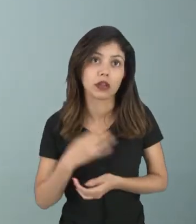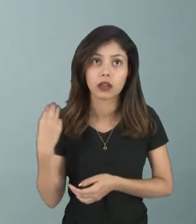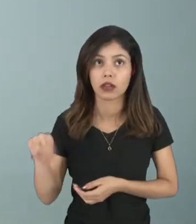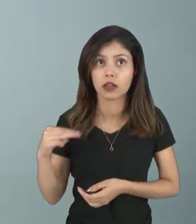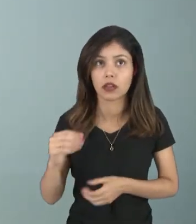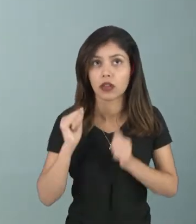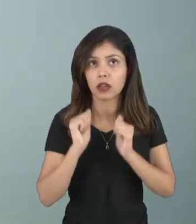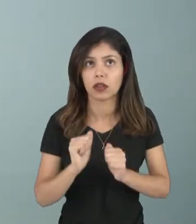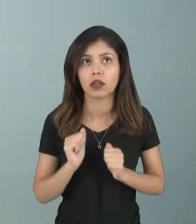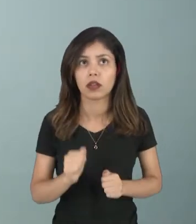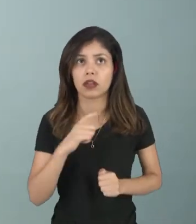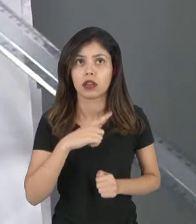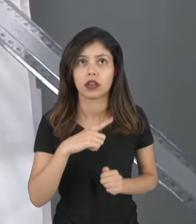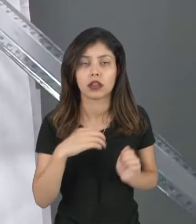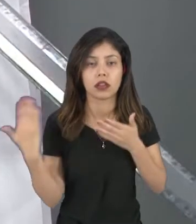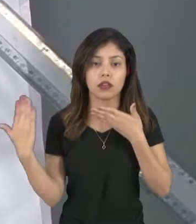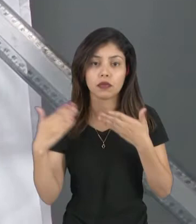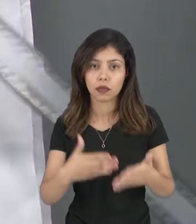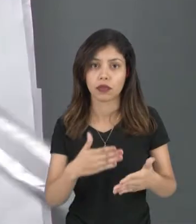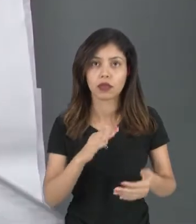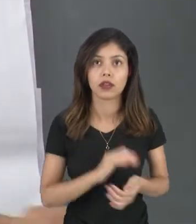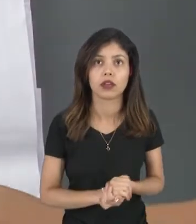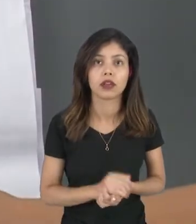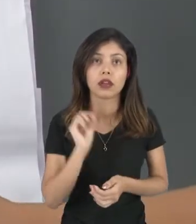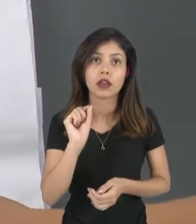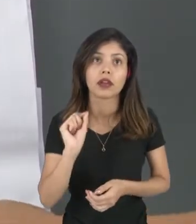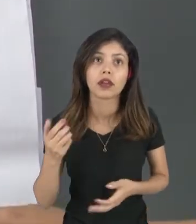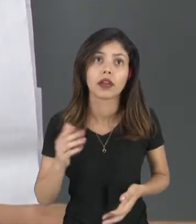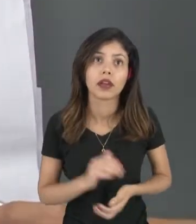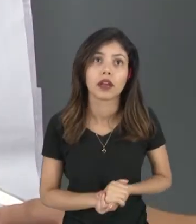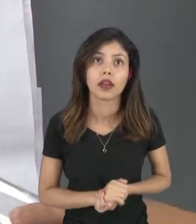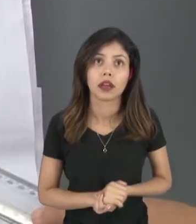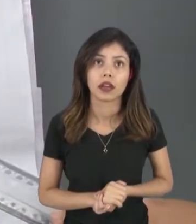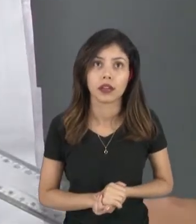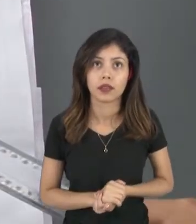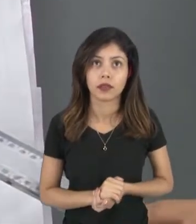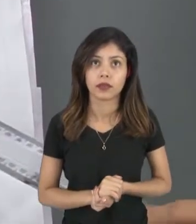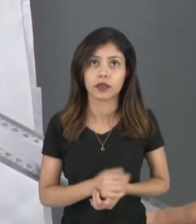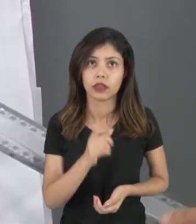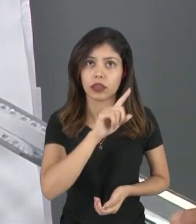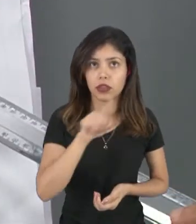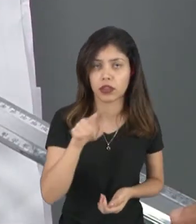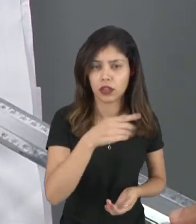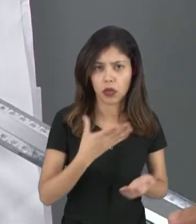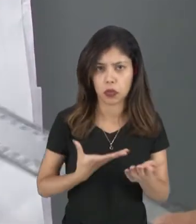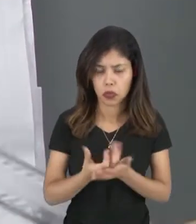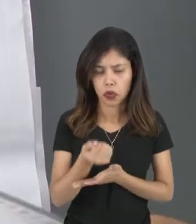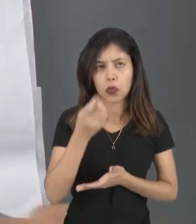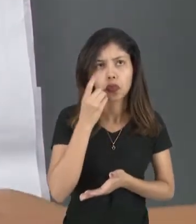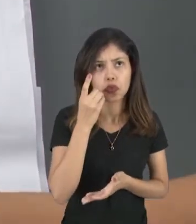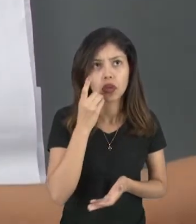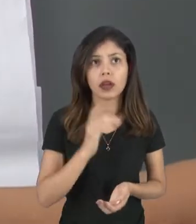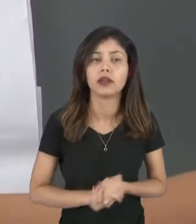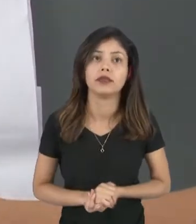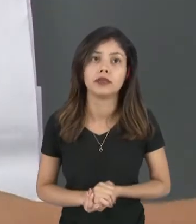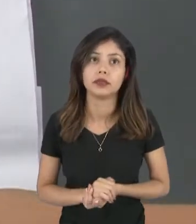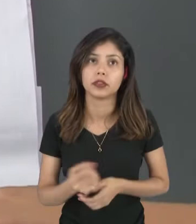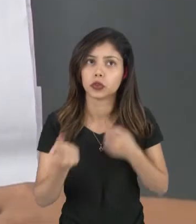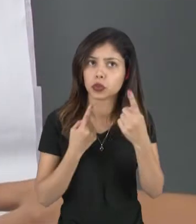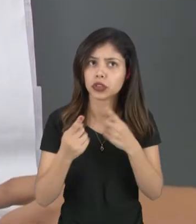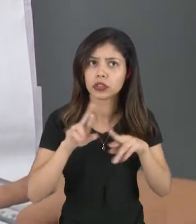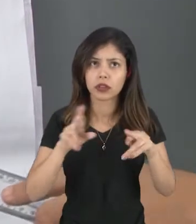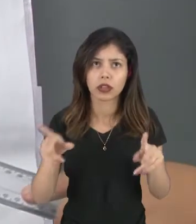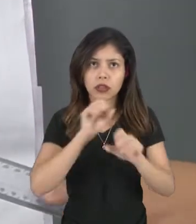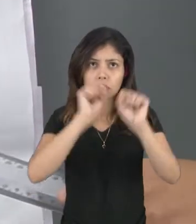pode inferir que o objetivo da charge acima é mostrar que os hospitais públicos consomem muitos papéis por dia. B.